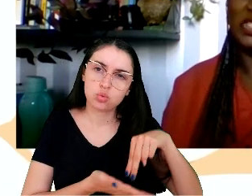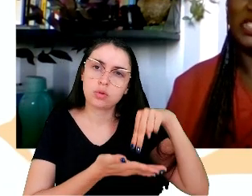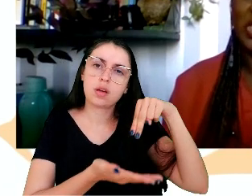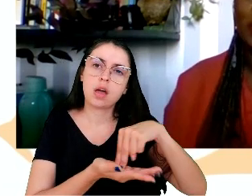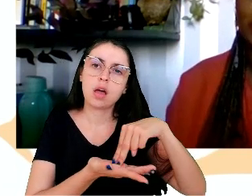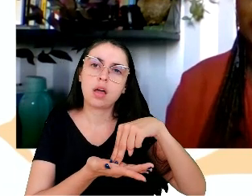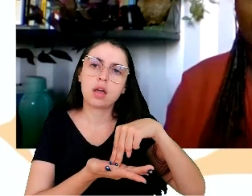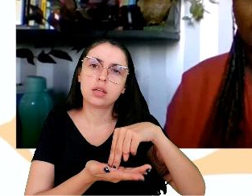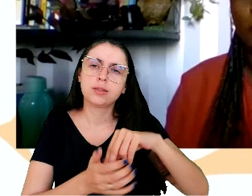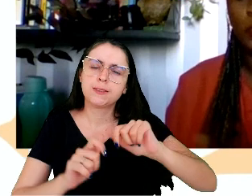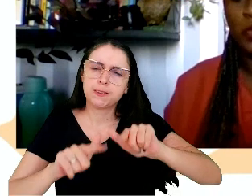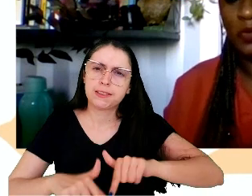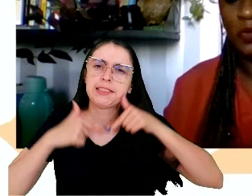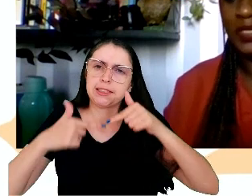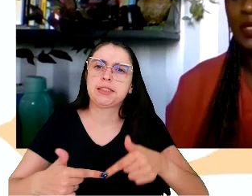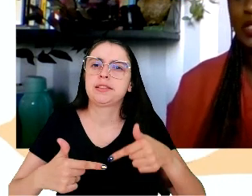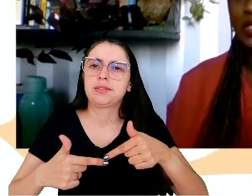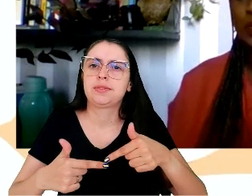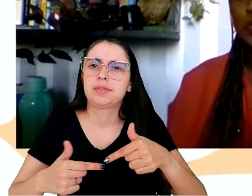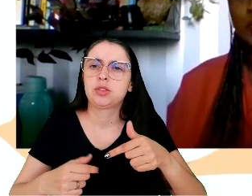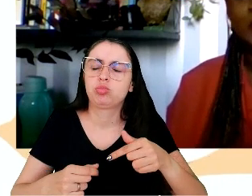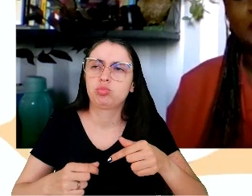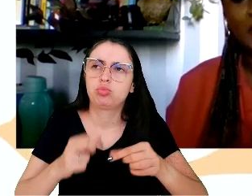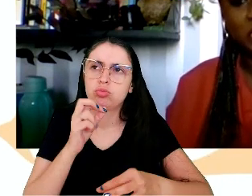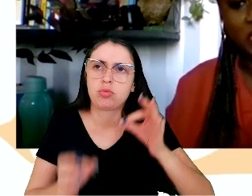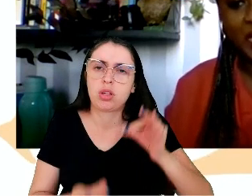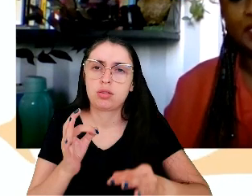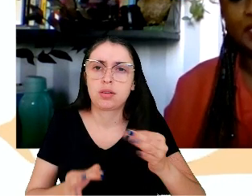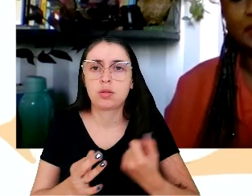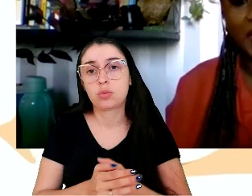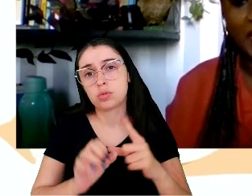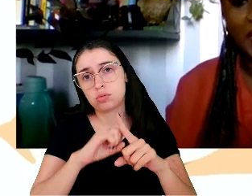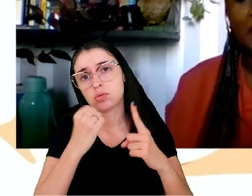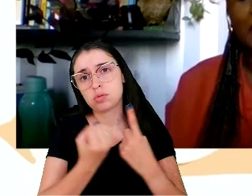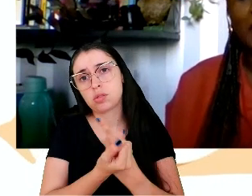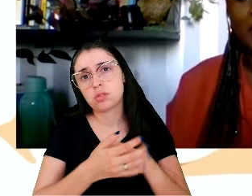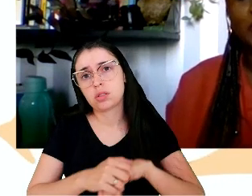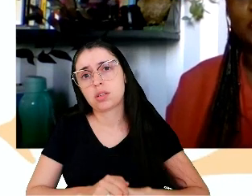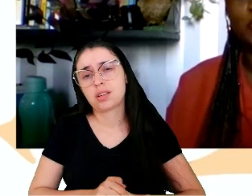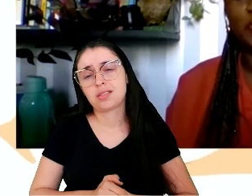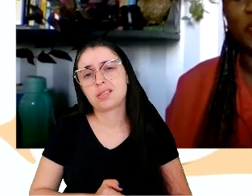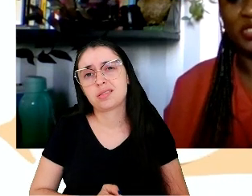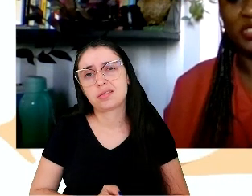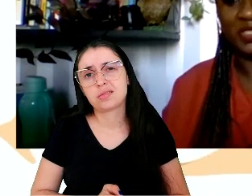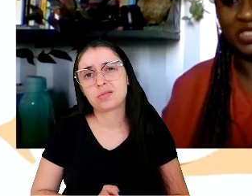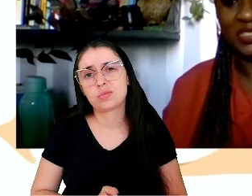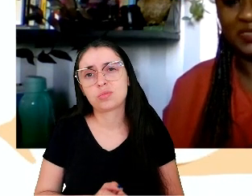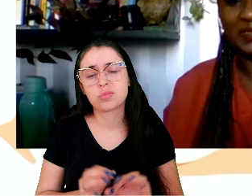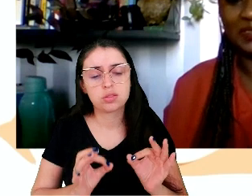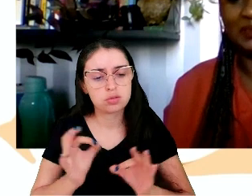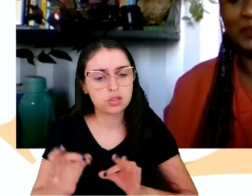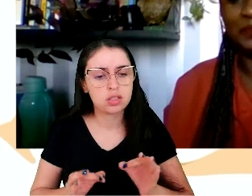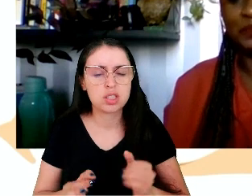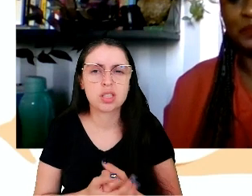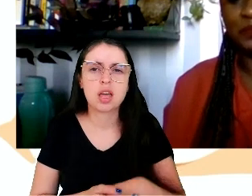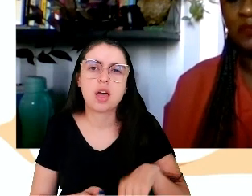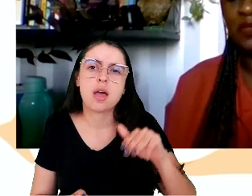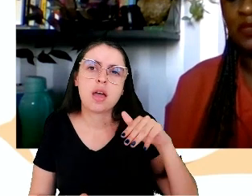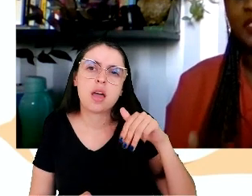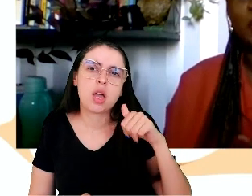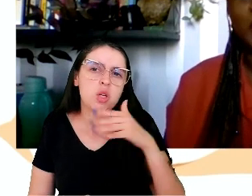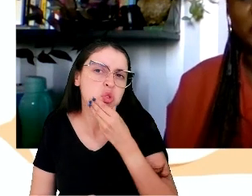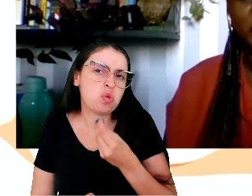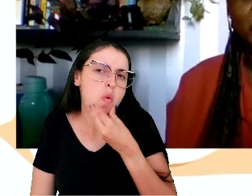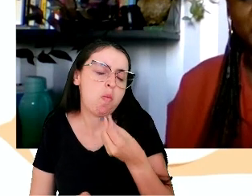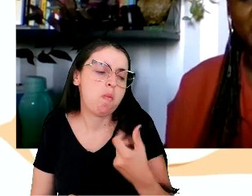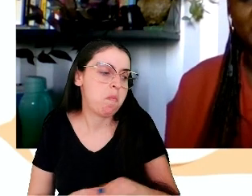e resistimos ao controle de uma sociedade que ainda é estruturalmente machista,